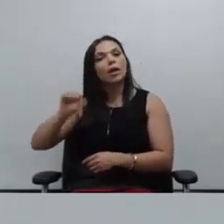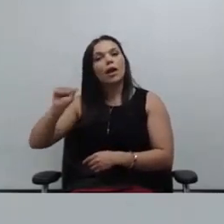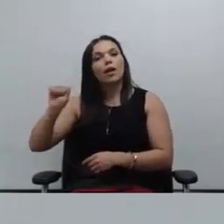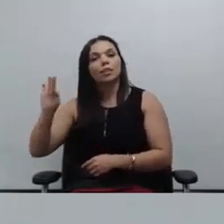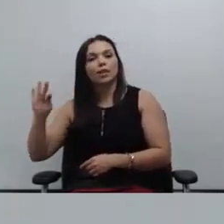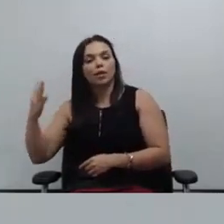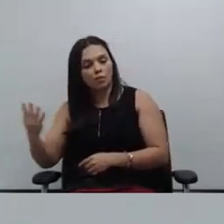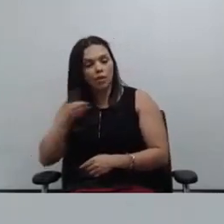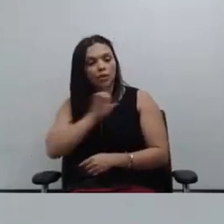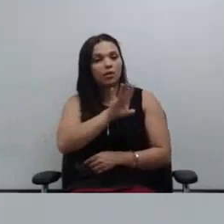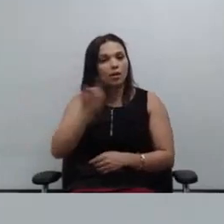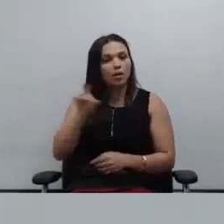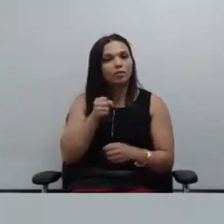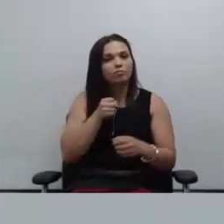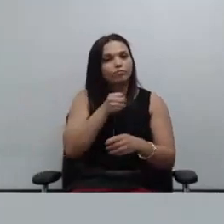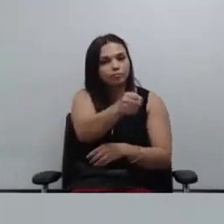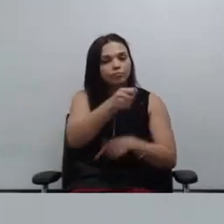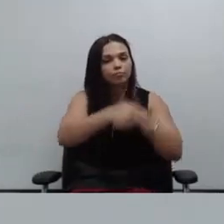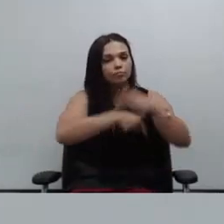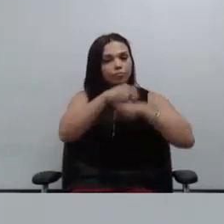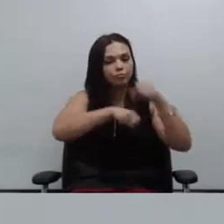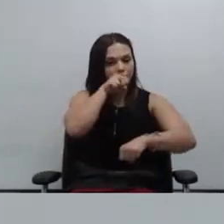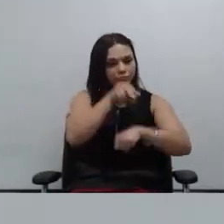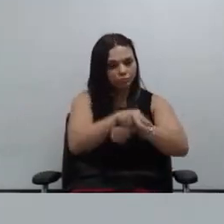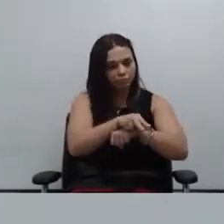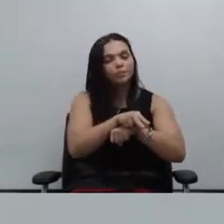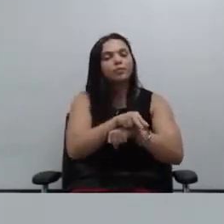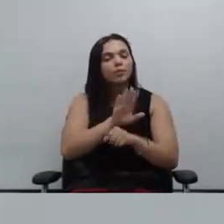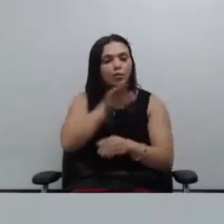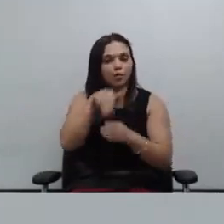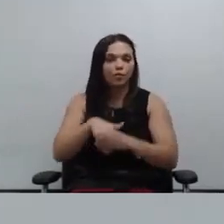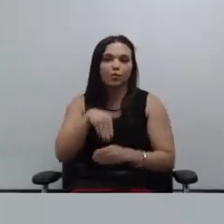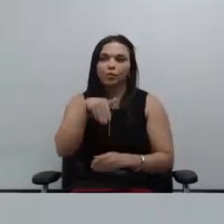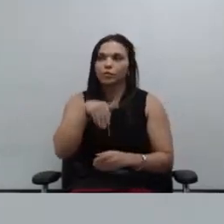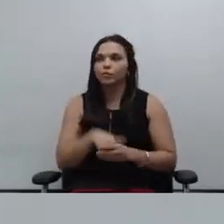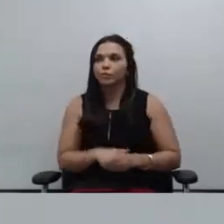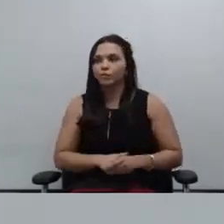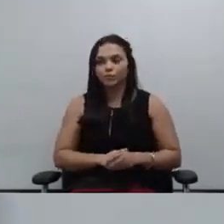posse de cada servidor em seu respectivo cargo. É como voto, presidente.